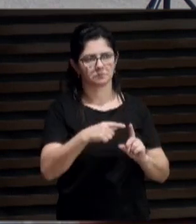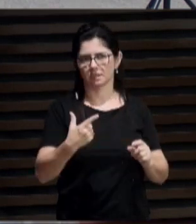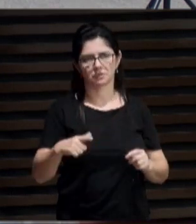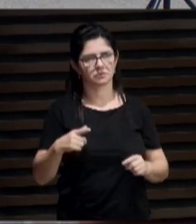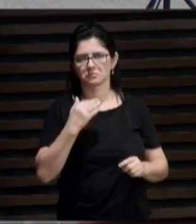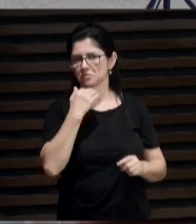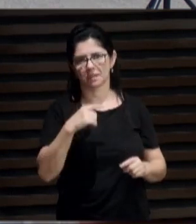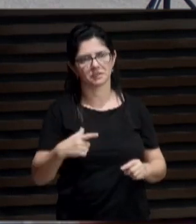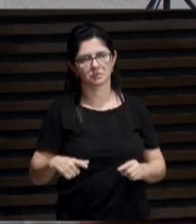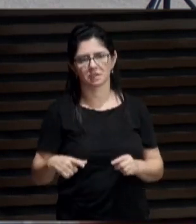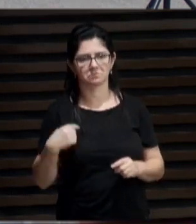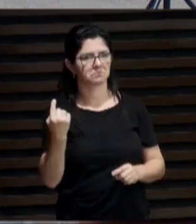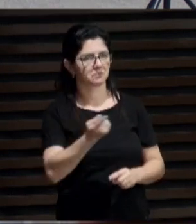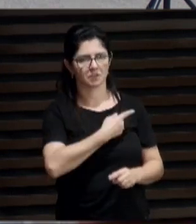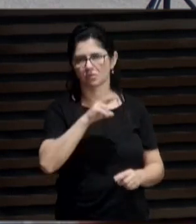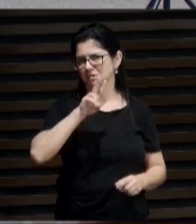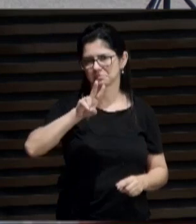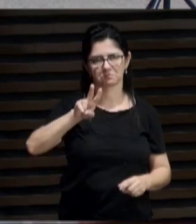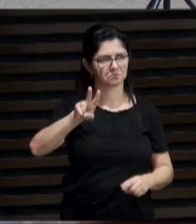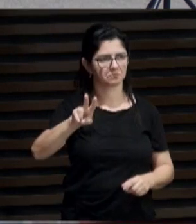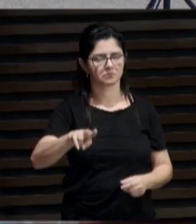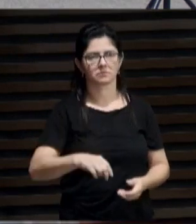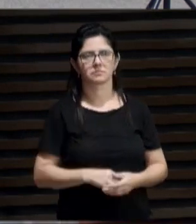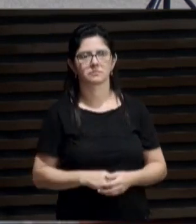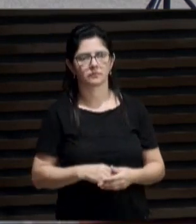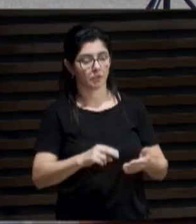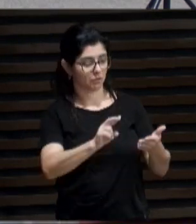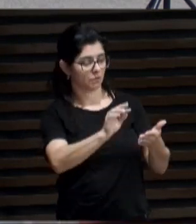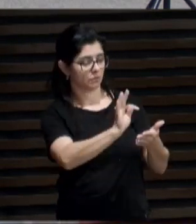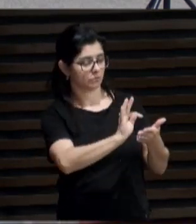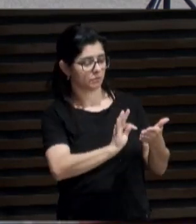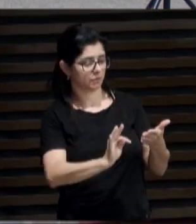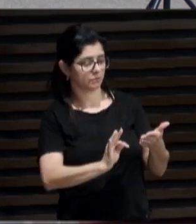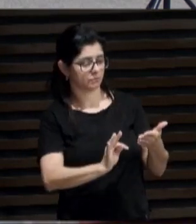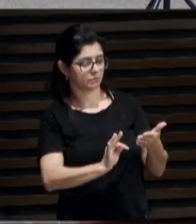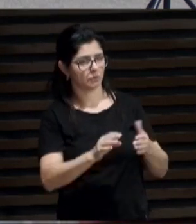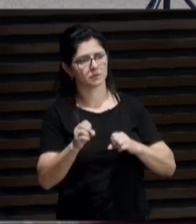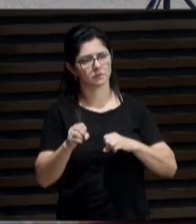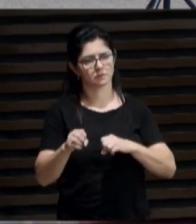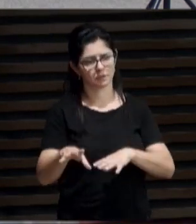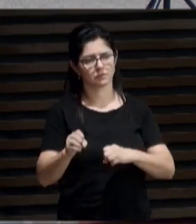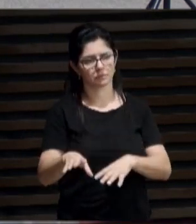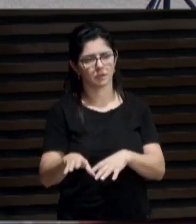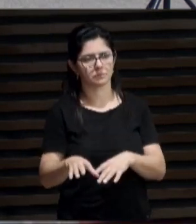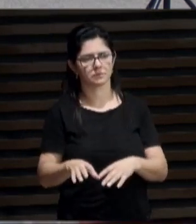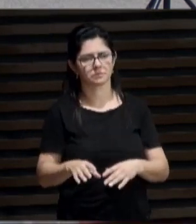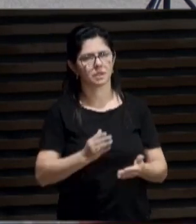nós vemos que define. Nesse texto que nós estudamos, logo lemos pela manhã, no